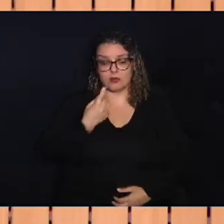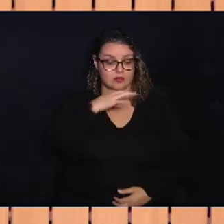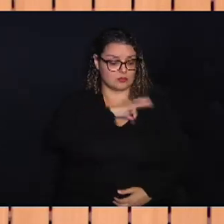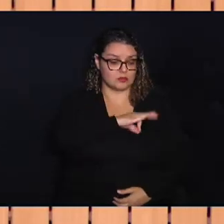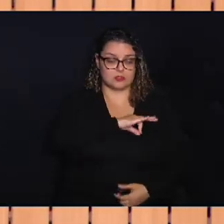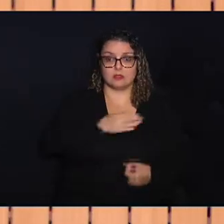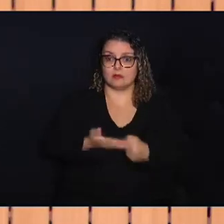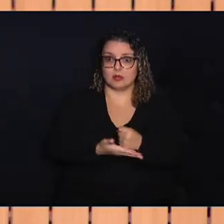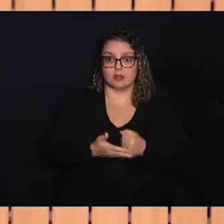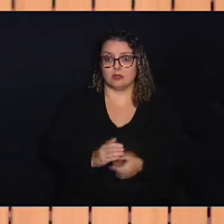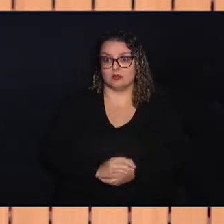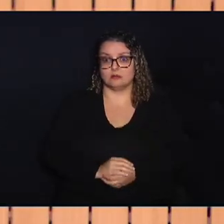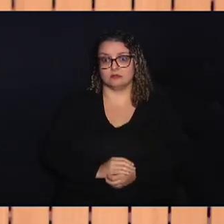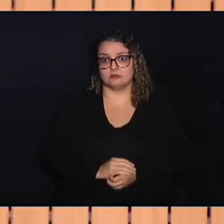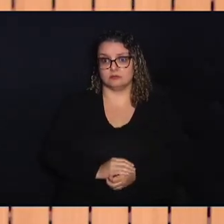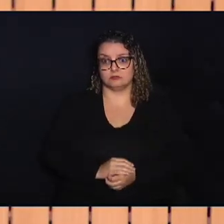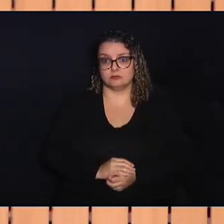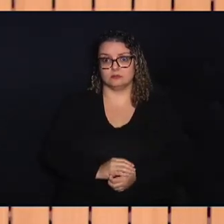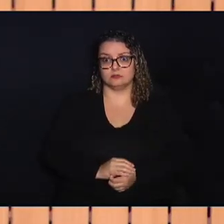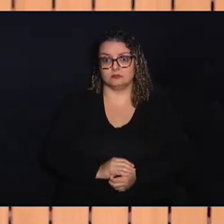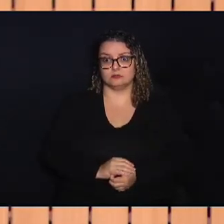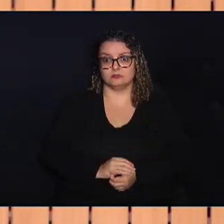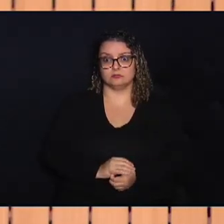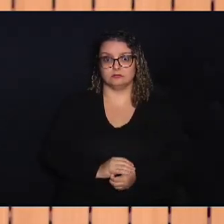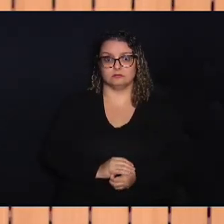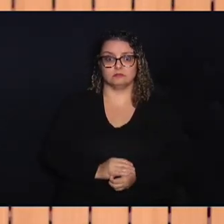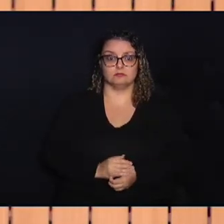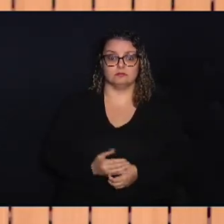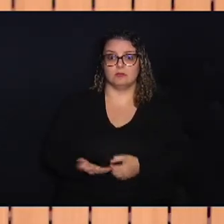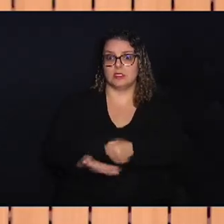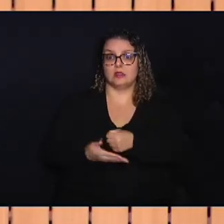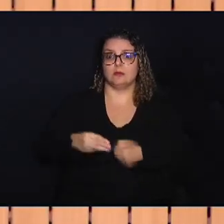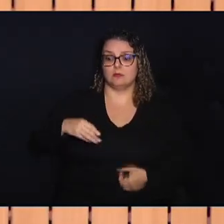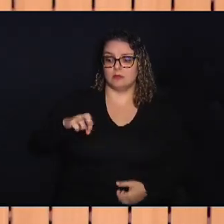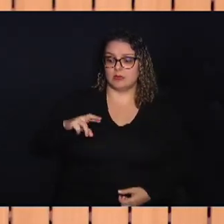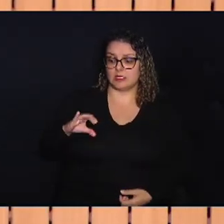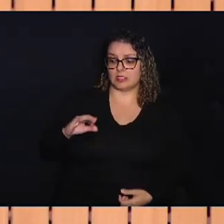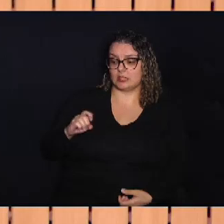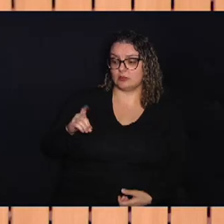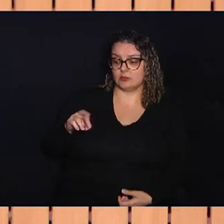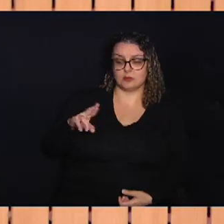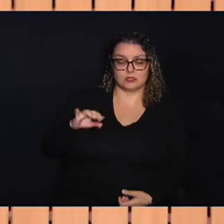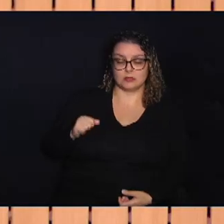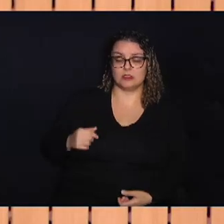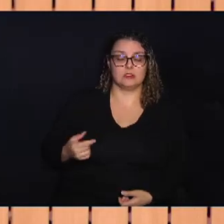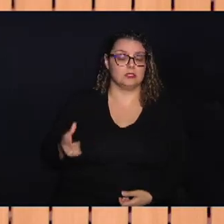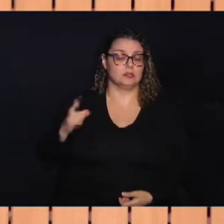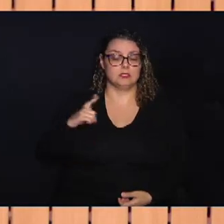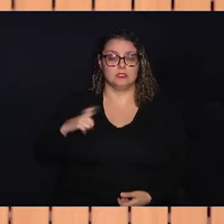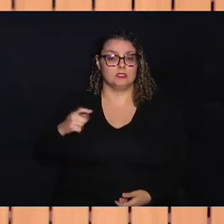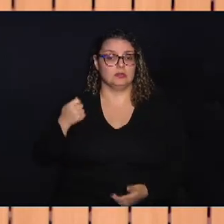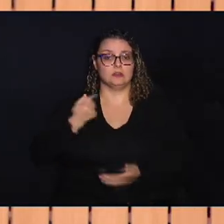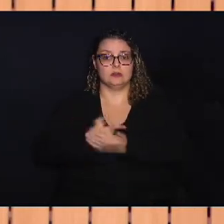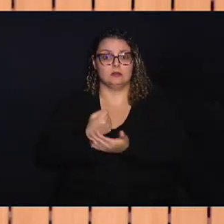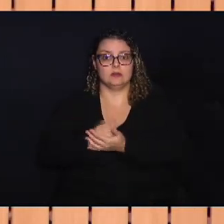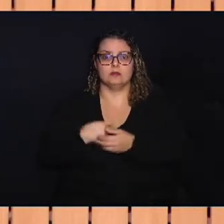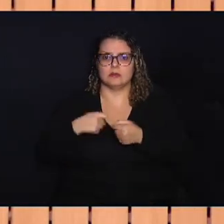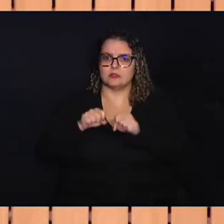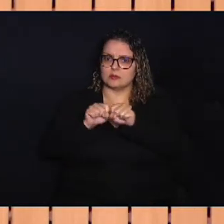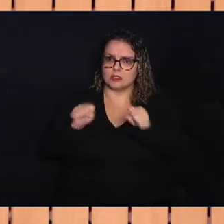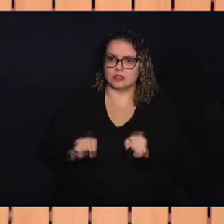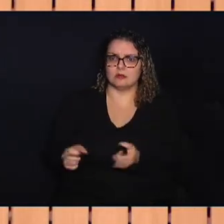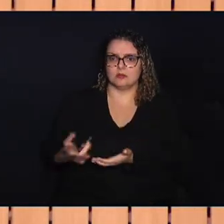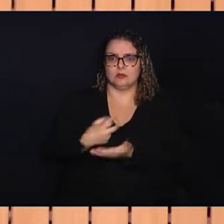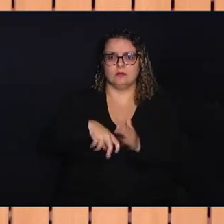mínimo, em cima das mercadorias que consome. Nós precisamos mudar a estrutura tributária brasileira.